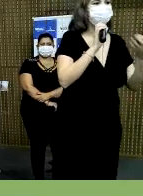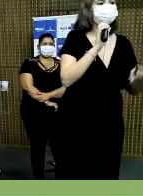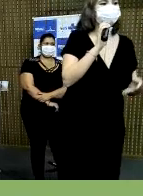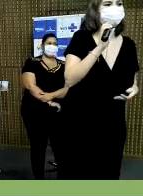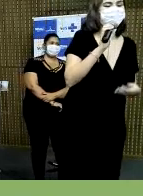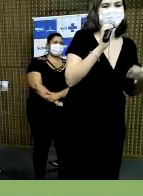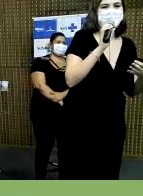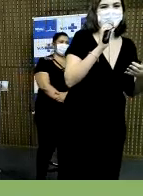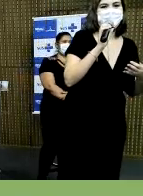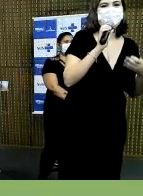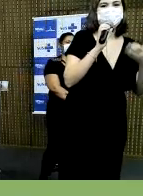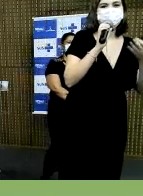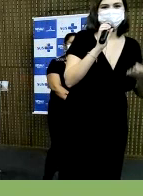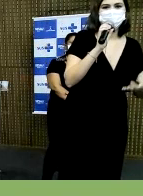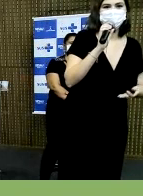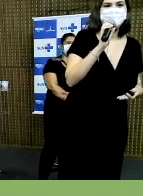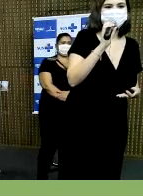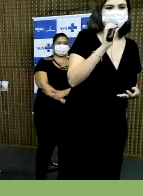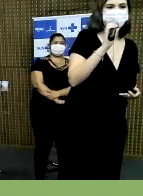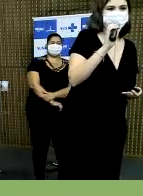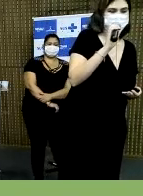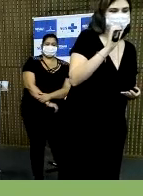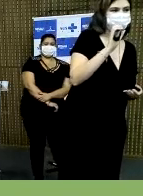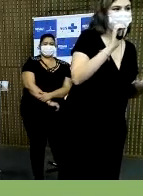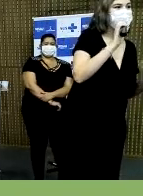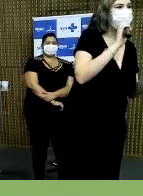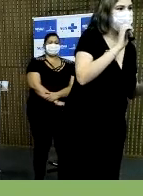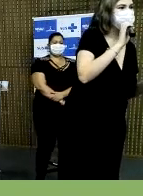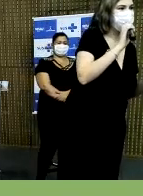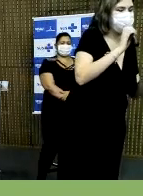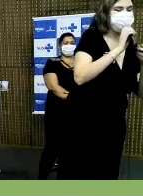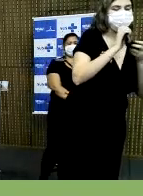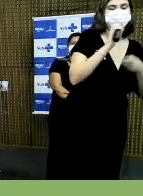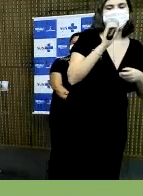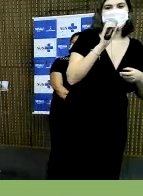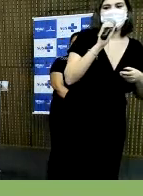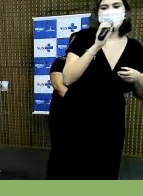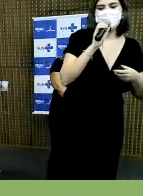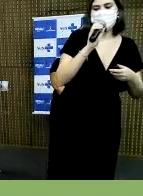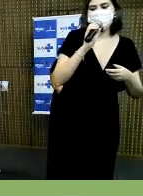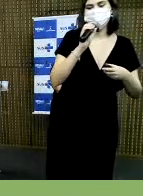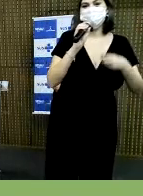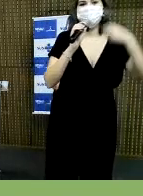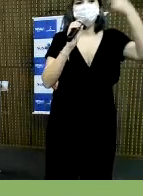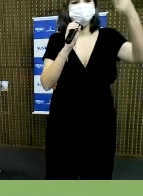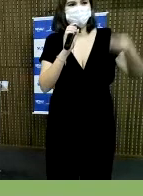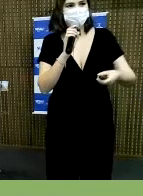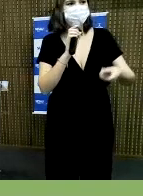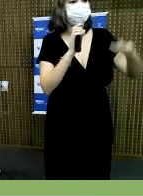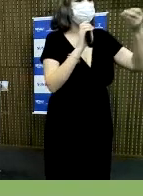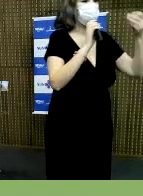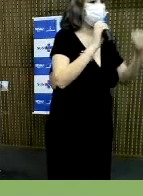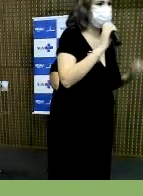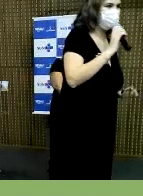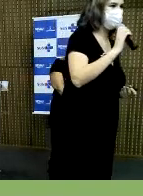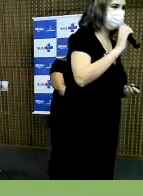consulta em relação da enfermagem, várias vezes, em vários períodos,